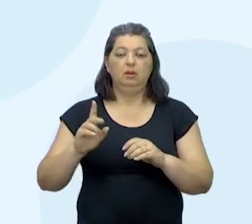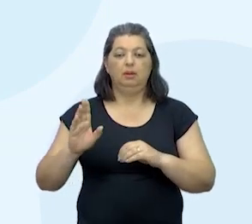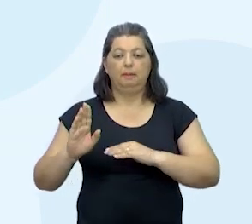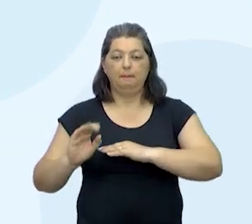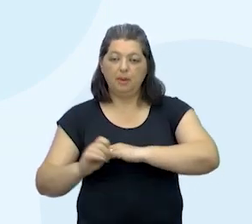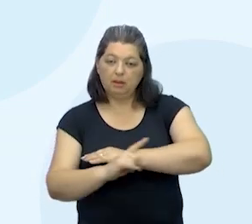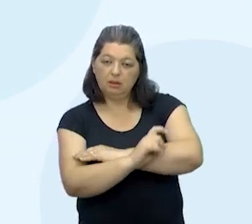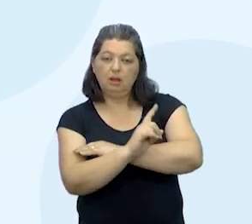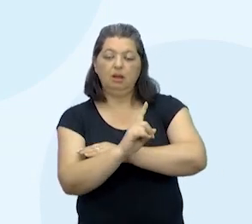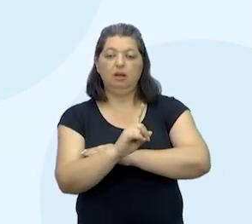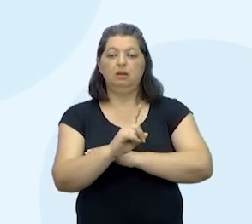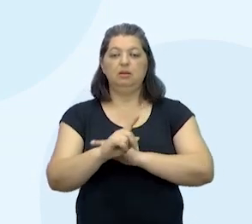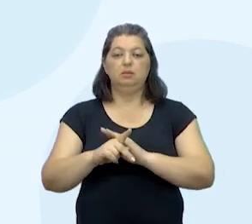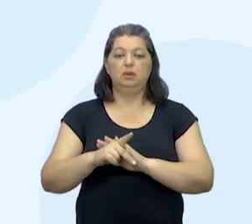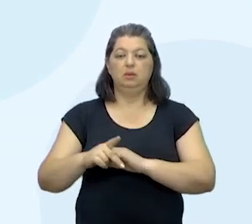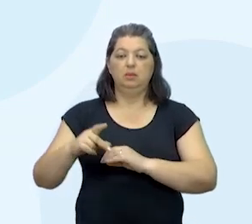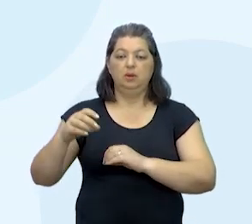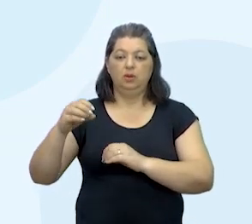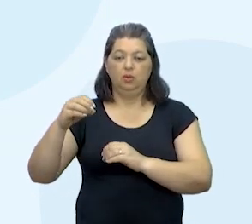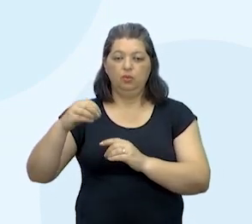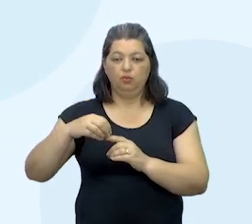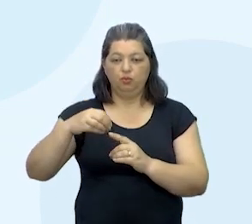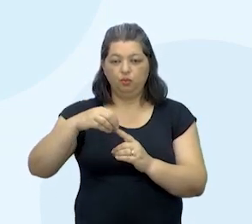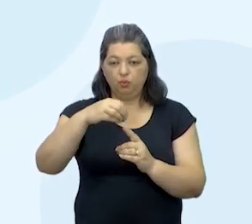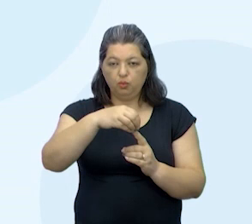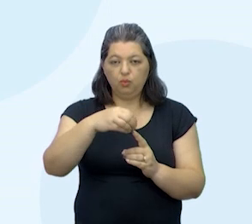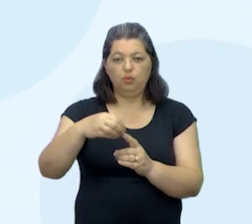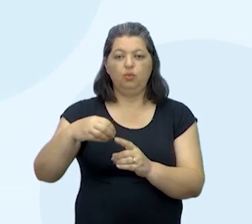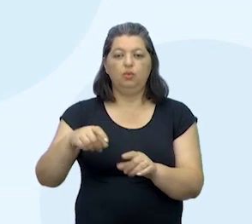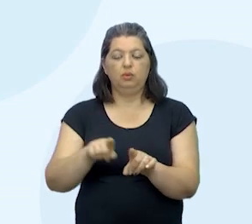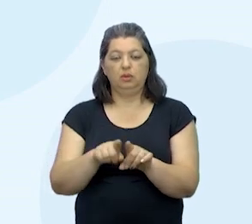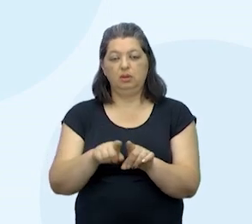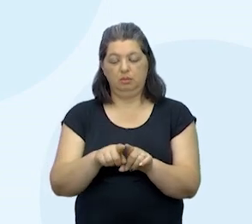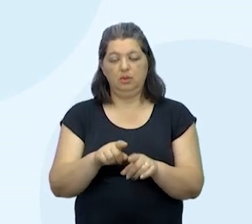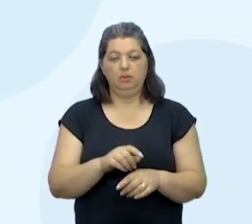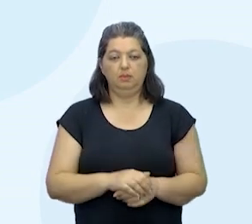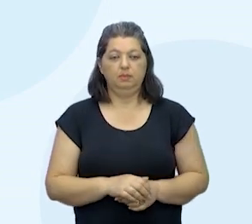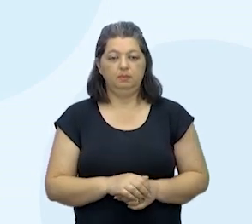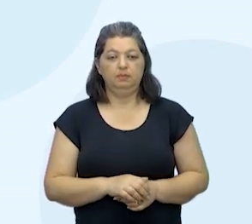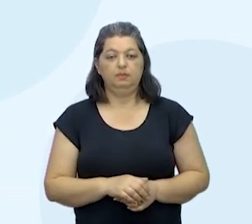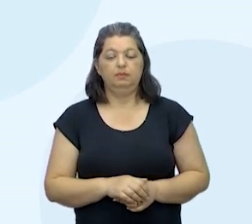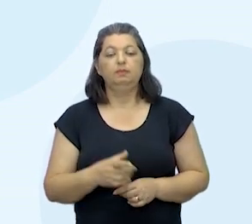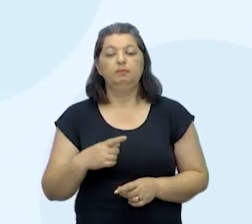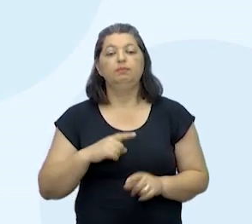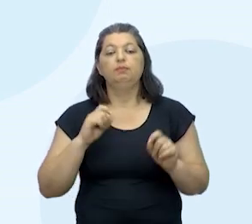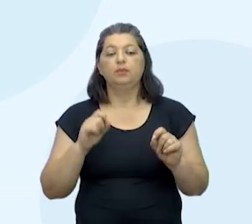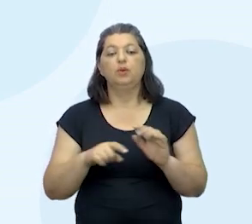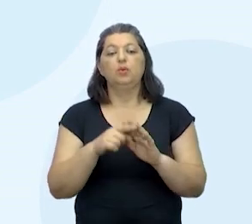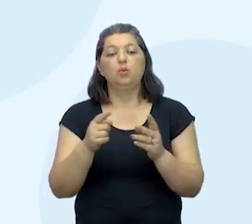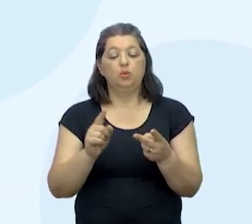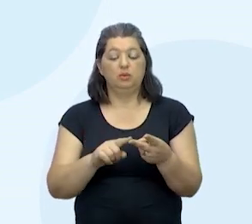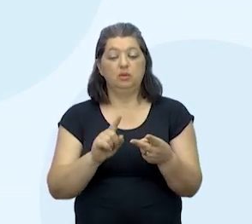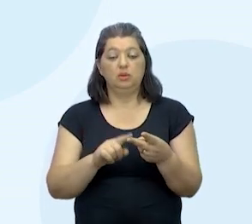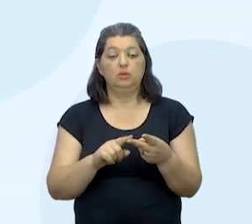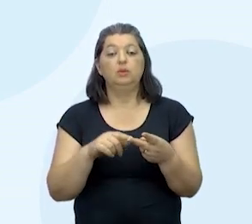fungos, algas, tá? E aí a gente vai falar um pouquinho dos polímeros biodegradáveis, tá?